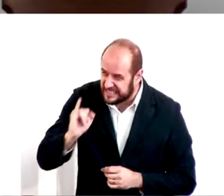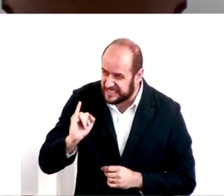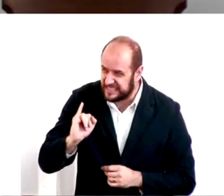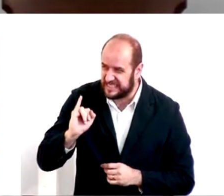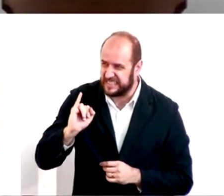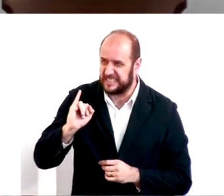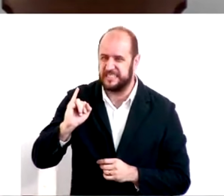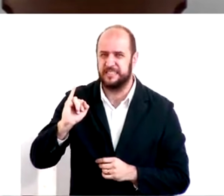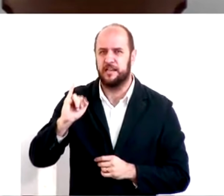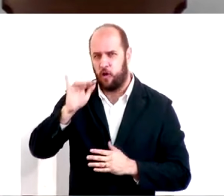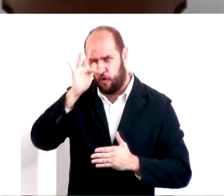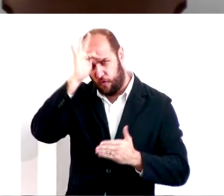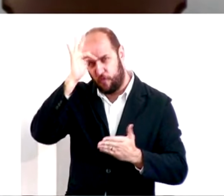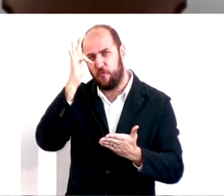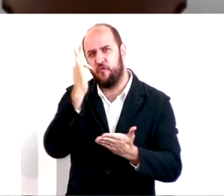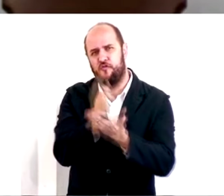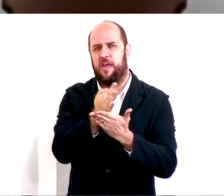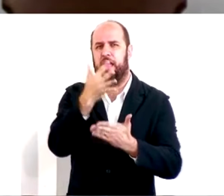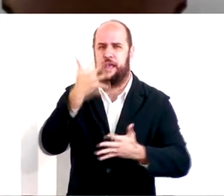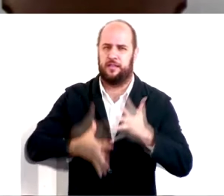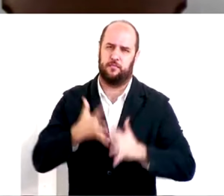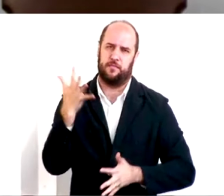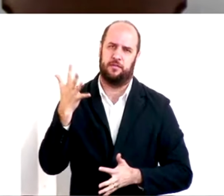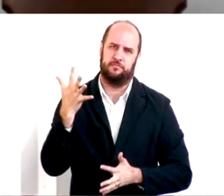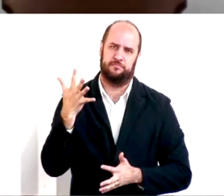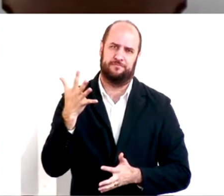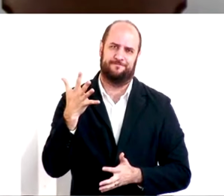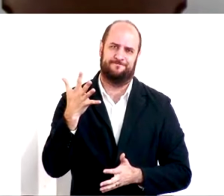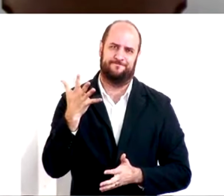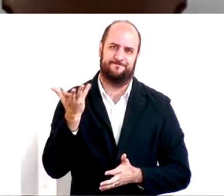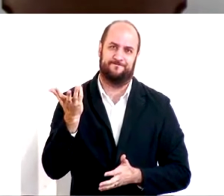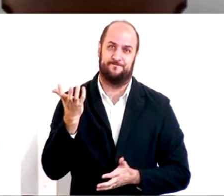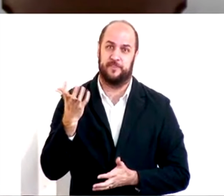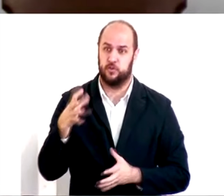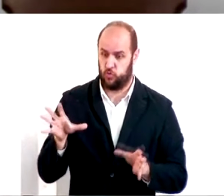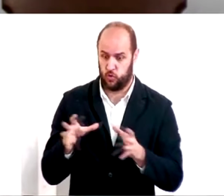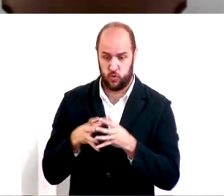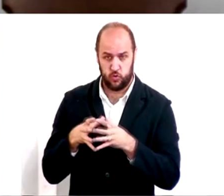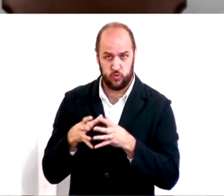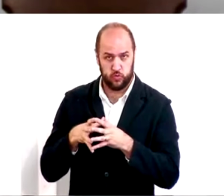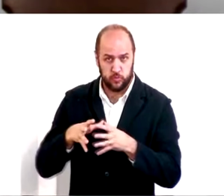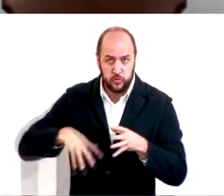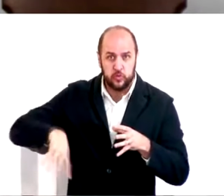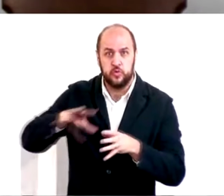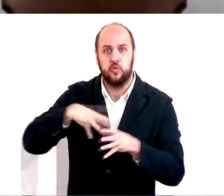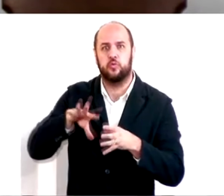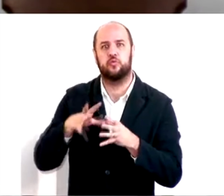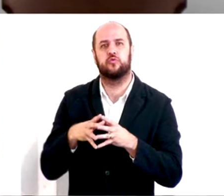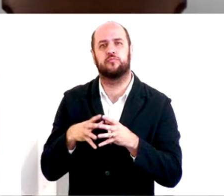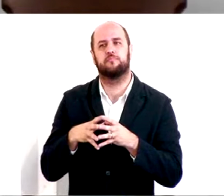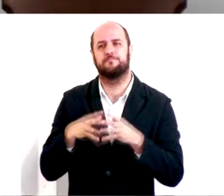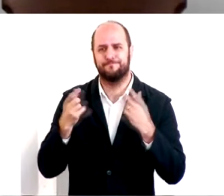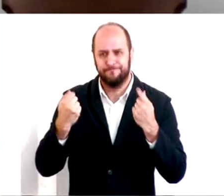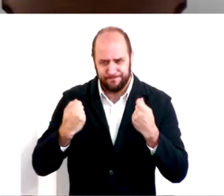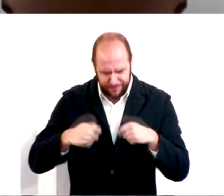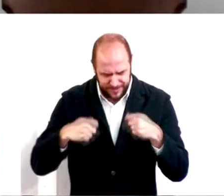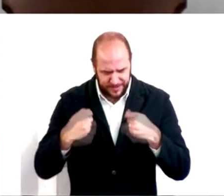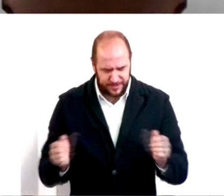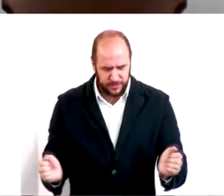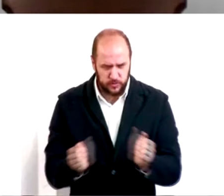na fé, no âmbito da fé, e que então de maneira coletiva seja necessário um